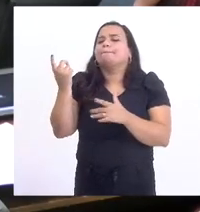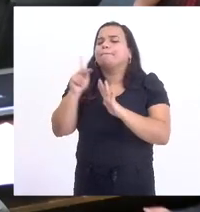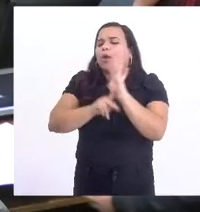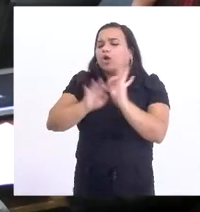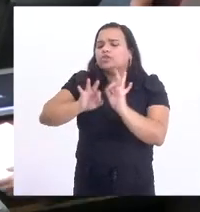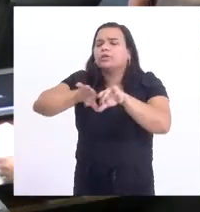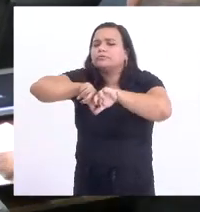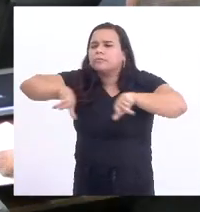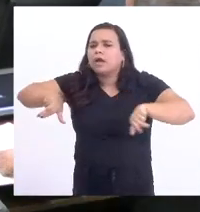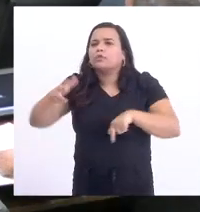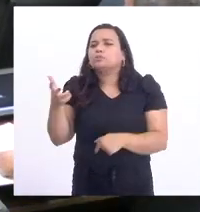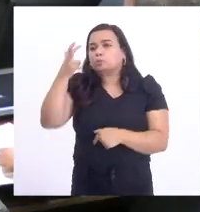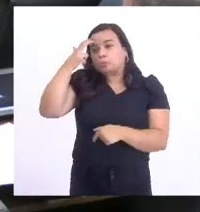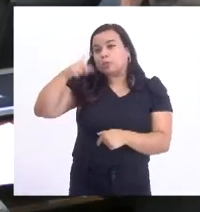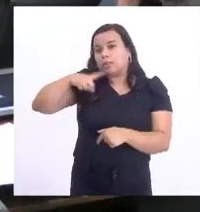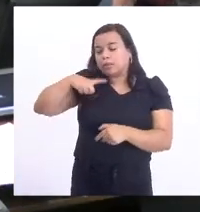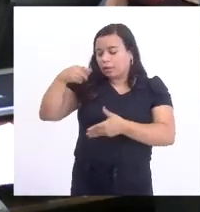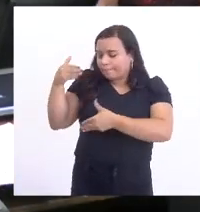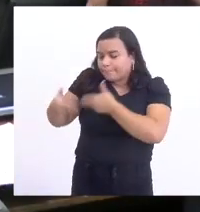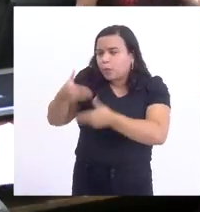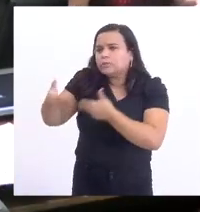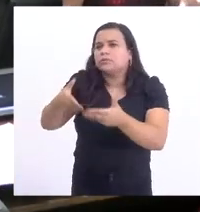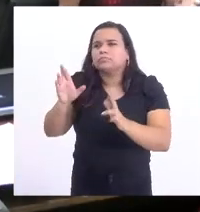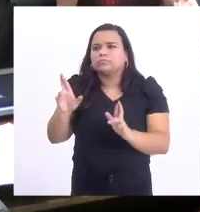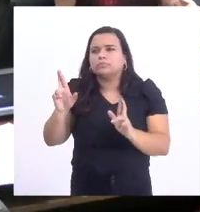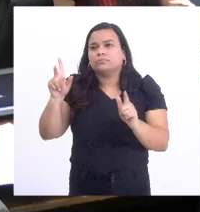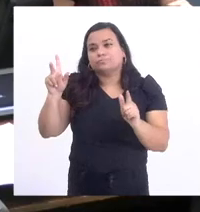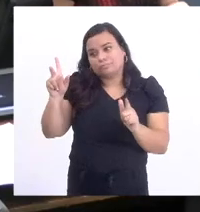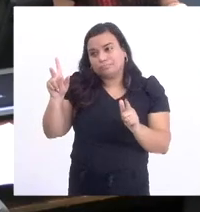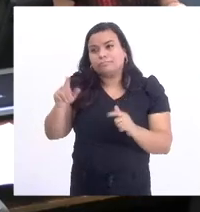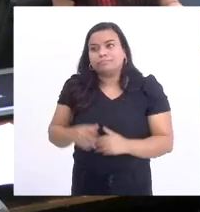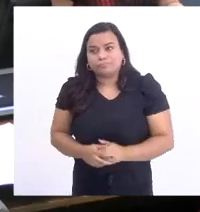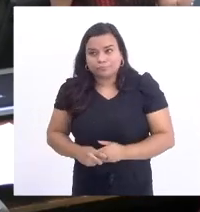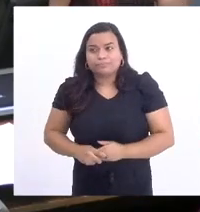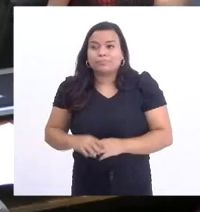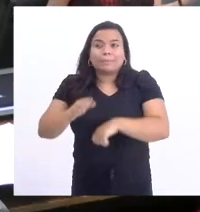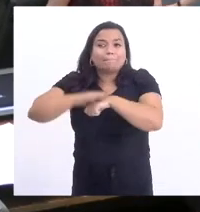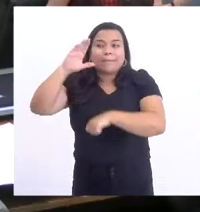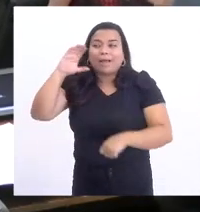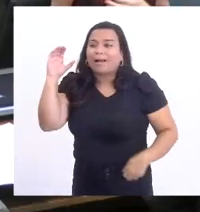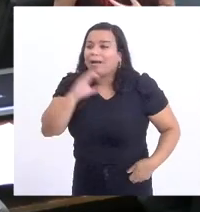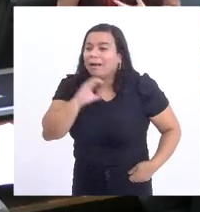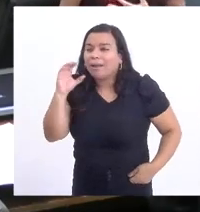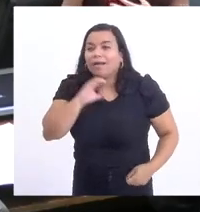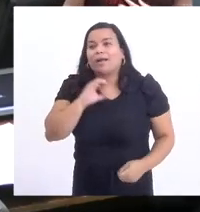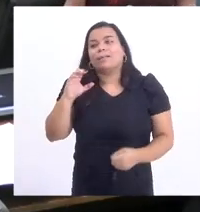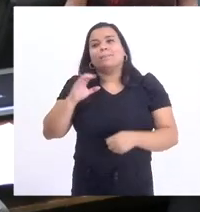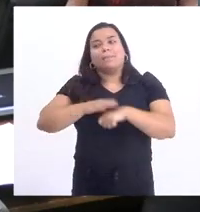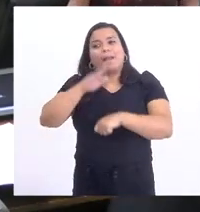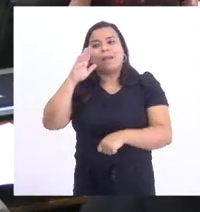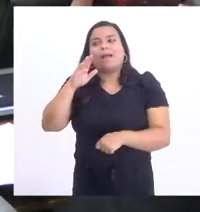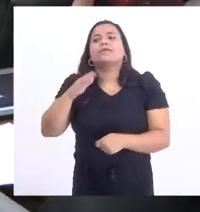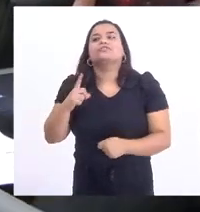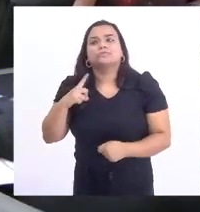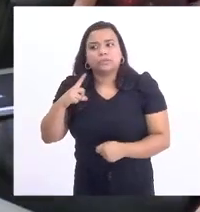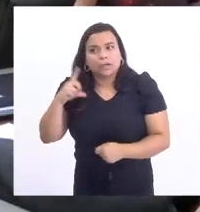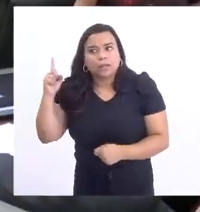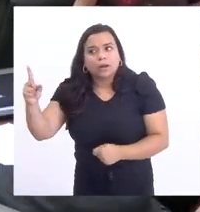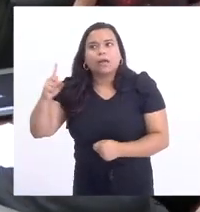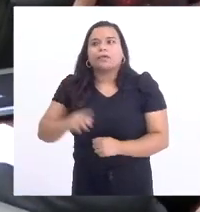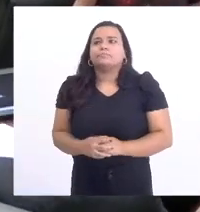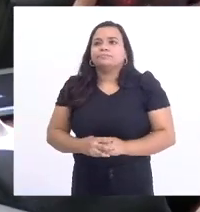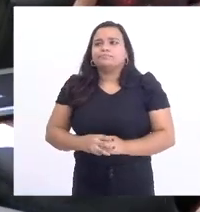um outro procedimento muito mais ágil, muito mais ágil.